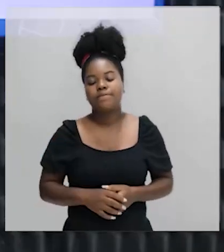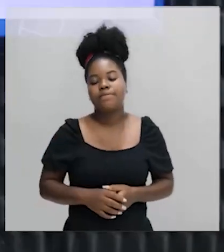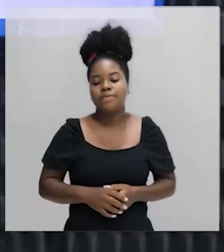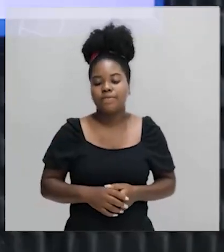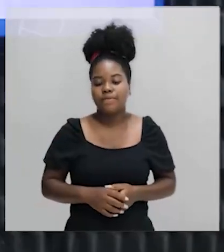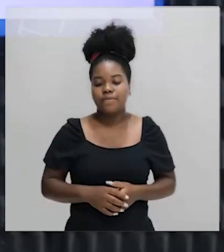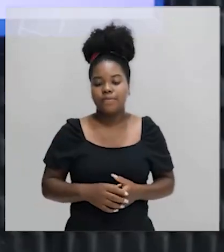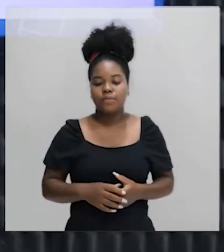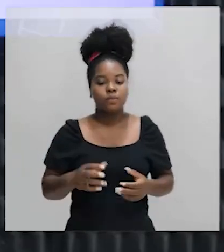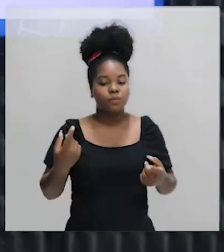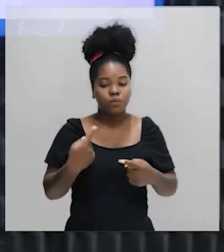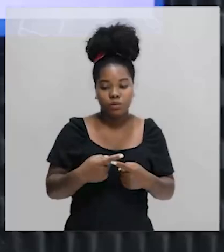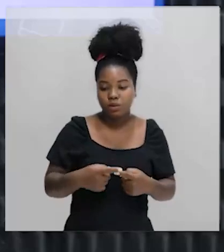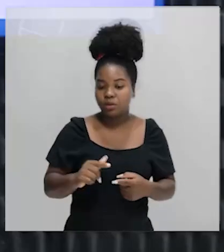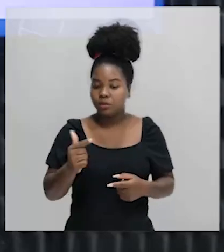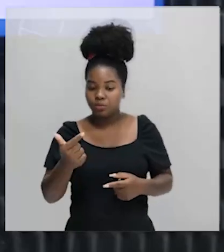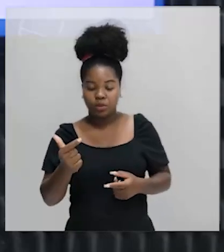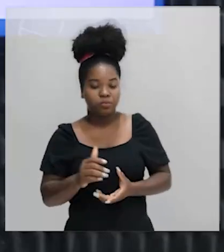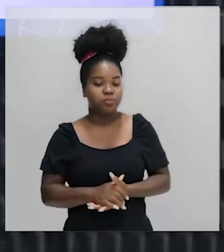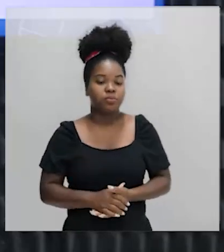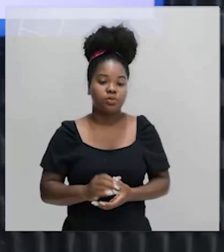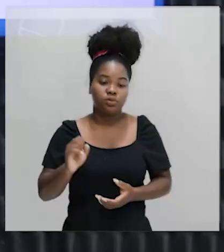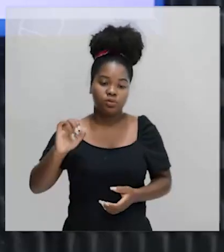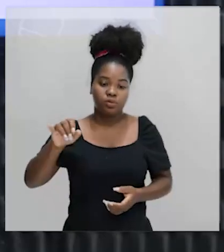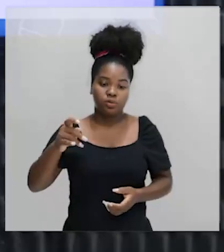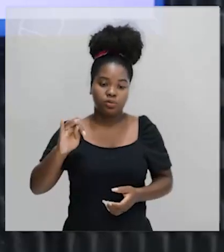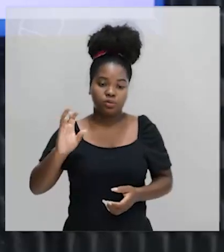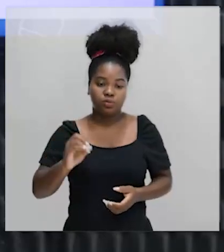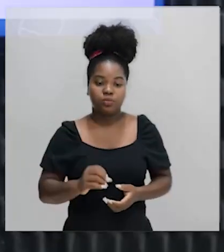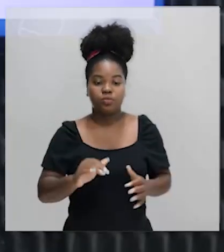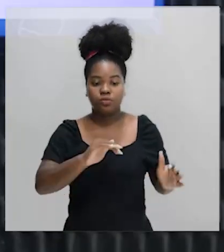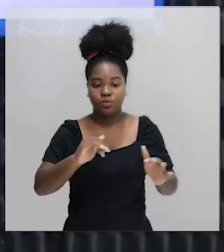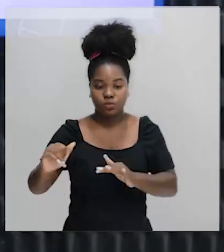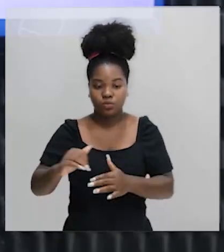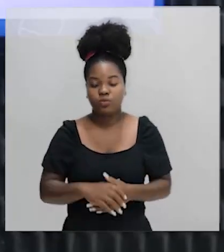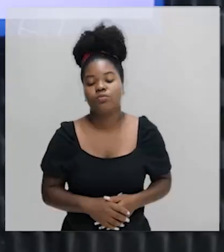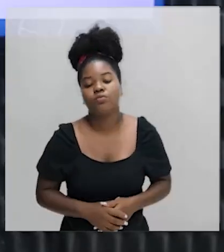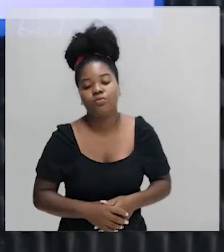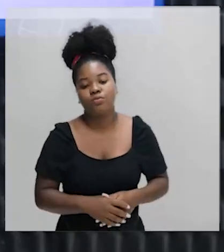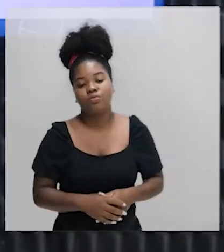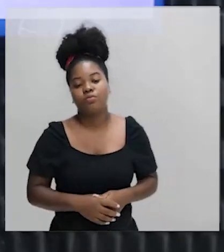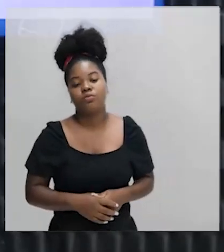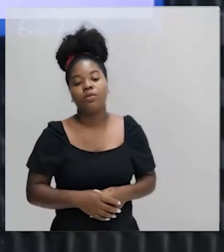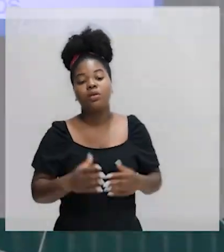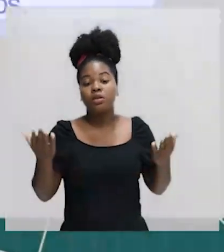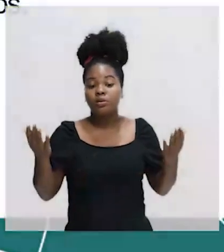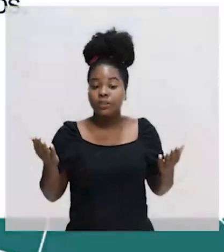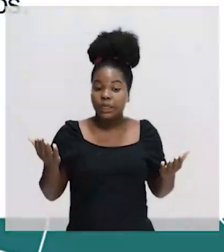marcado por sujeito. O infinitivo pessoal,